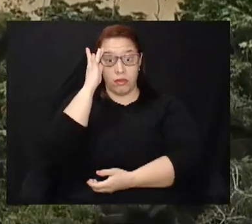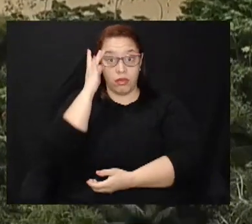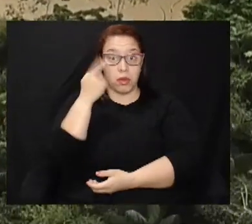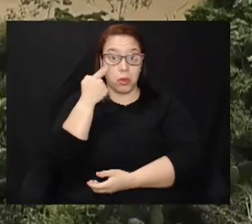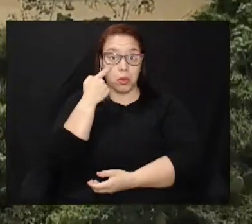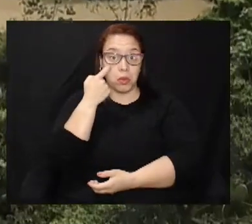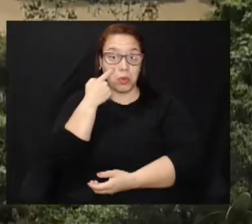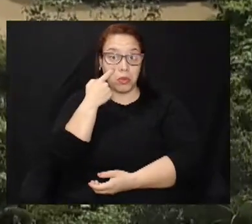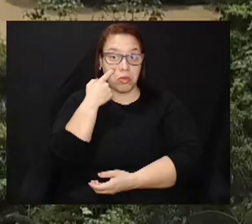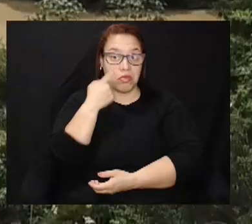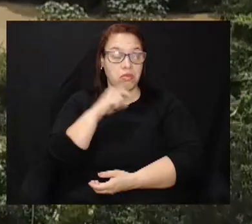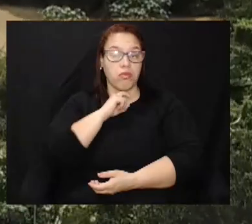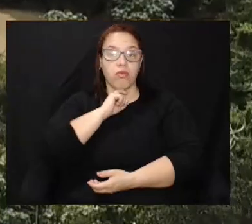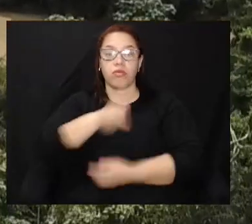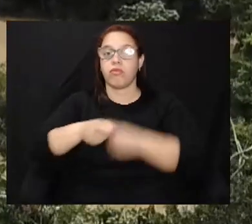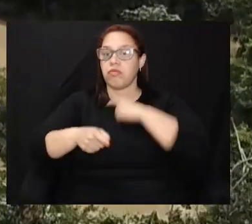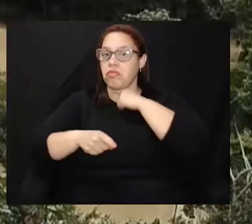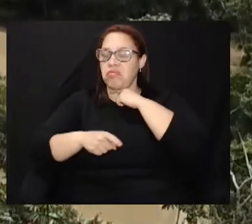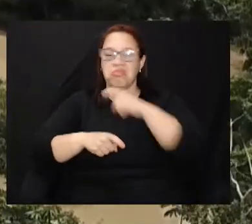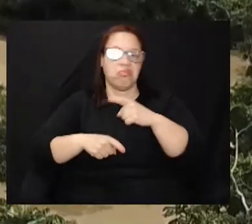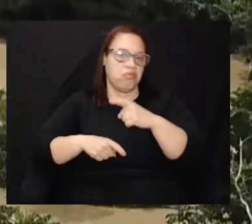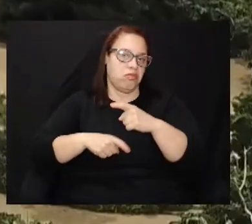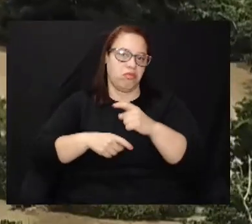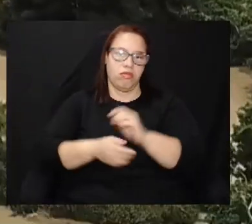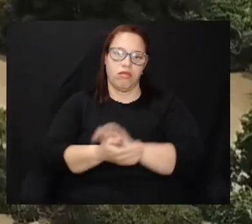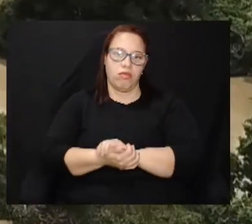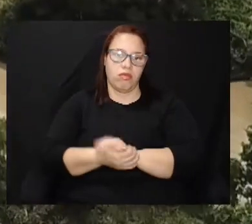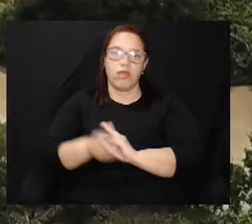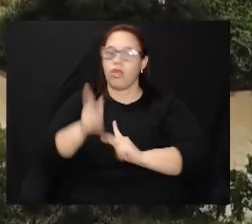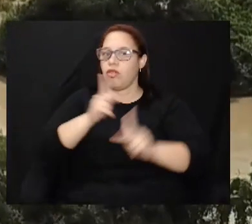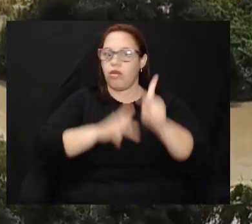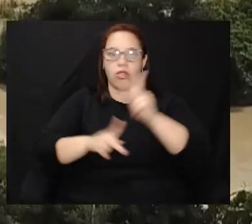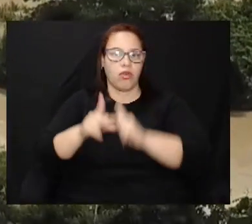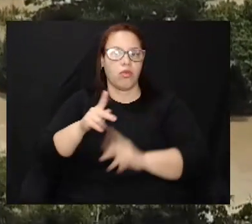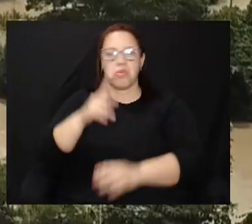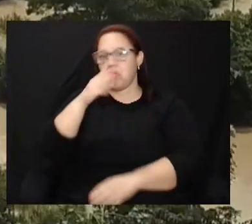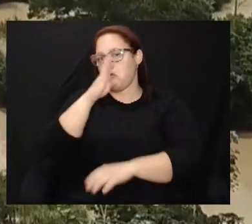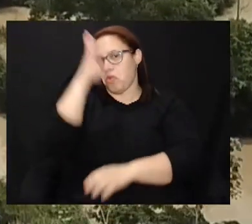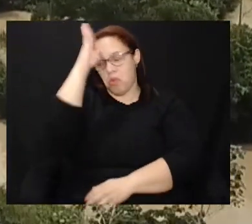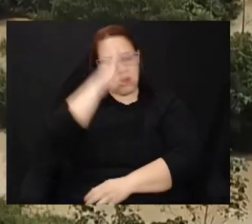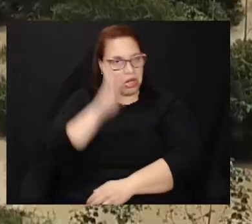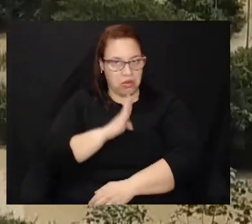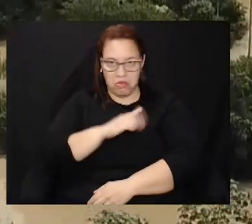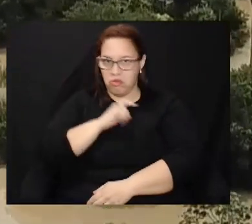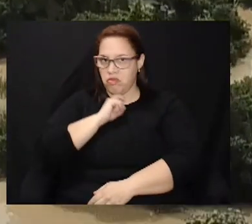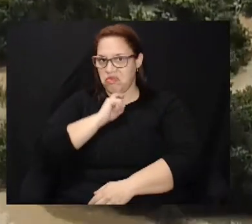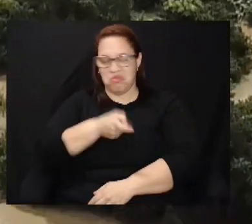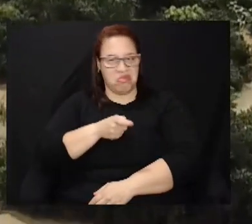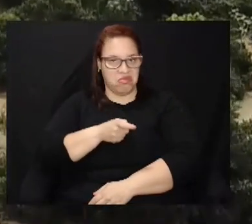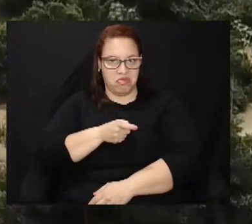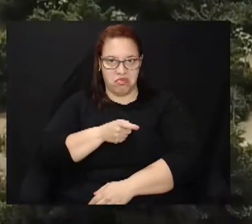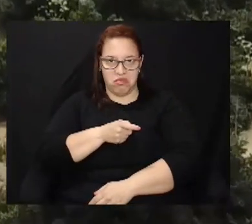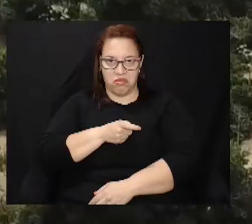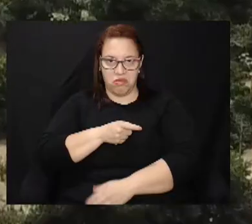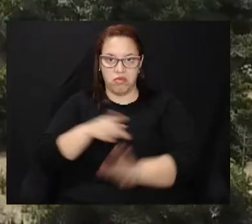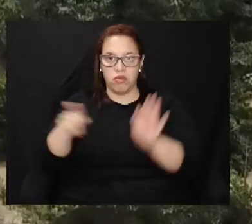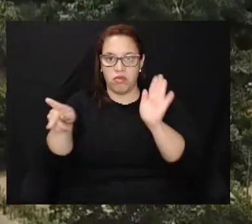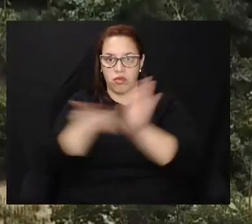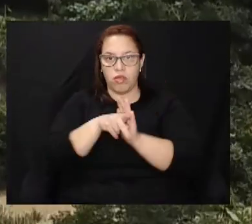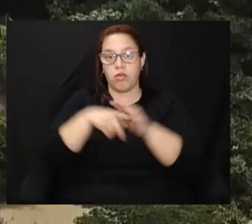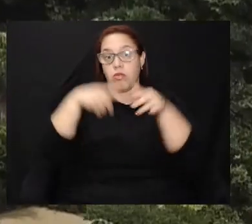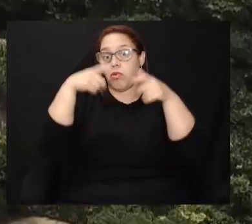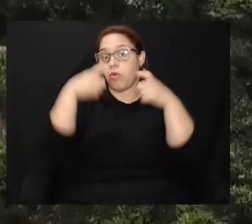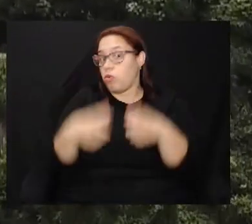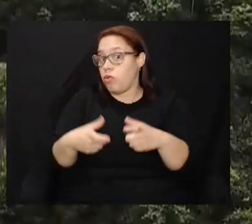ninguém, ninguém da população do Brasil e nem a população do próprio local.